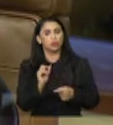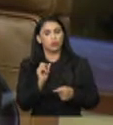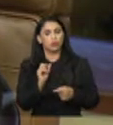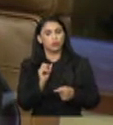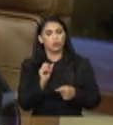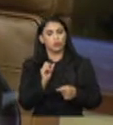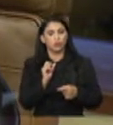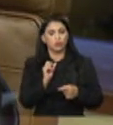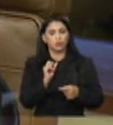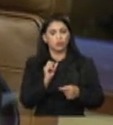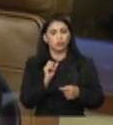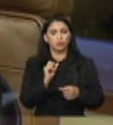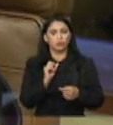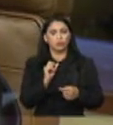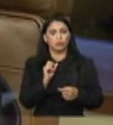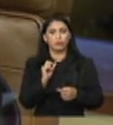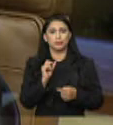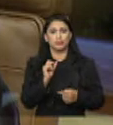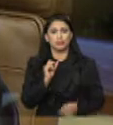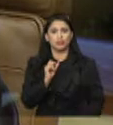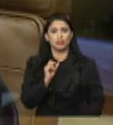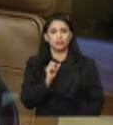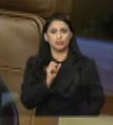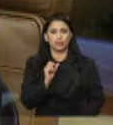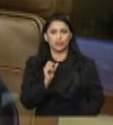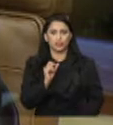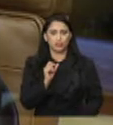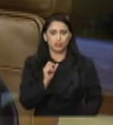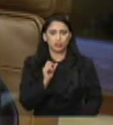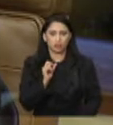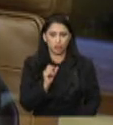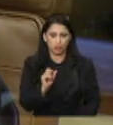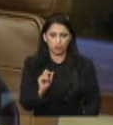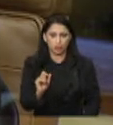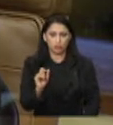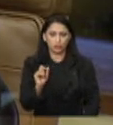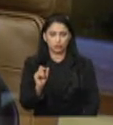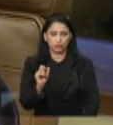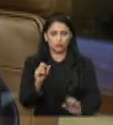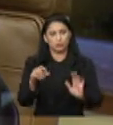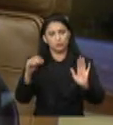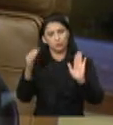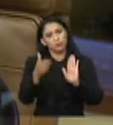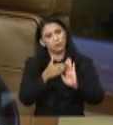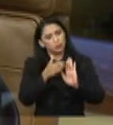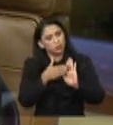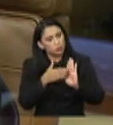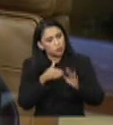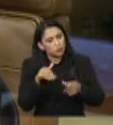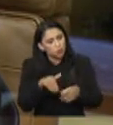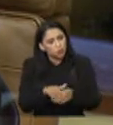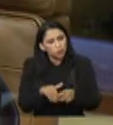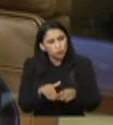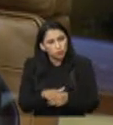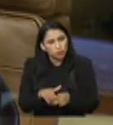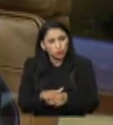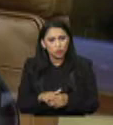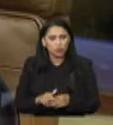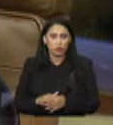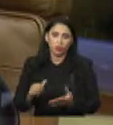desta magnitude que merece todo este debate que estamos aqui a travar e os votos